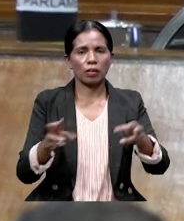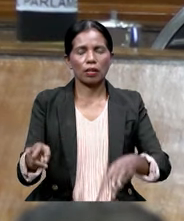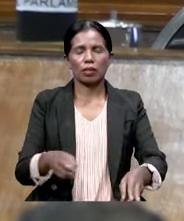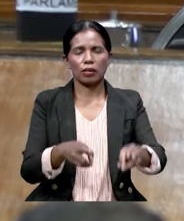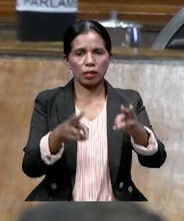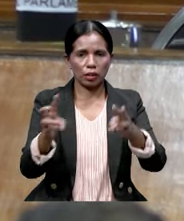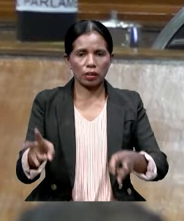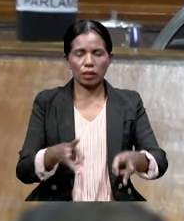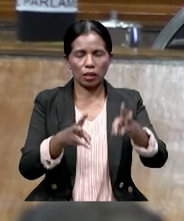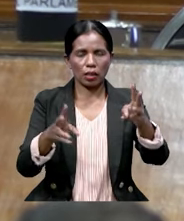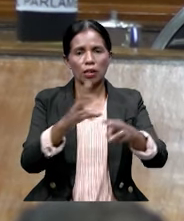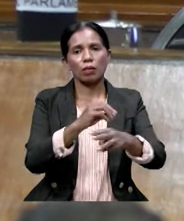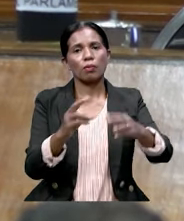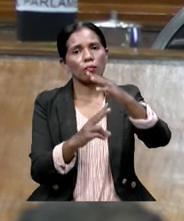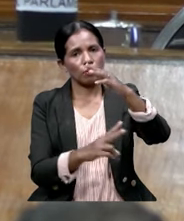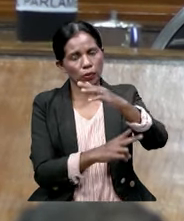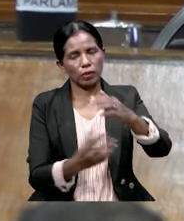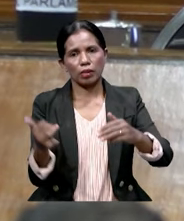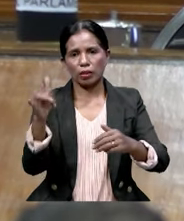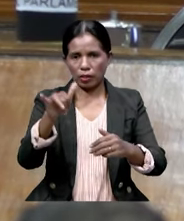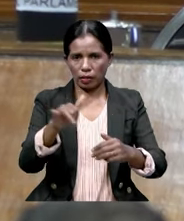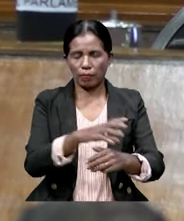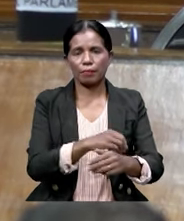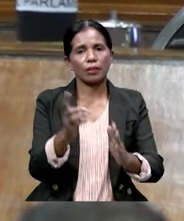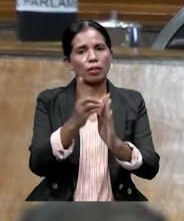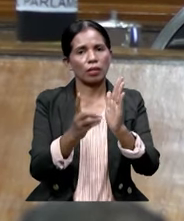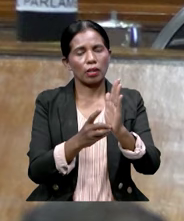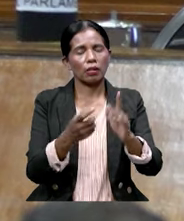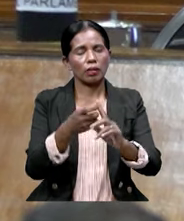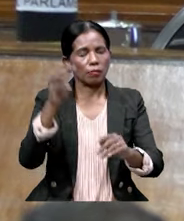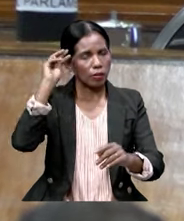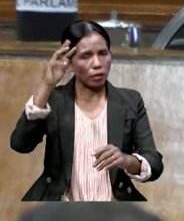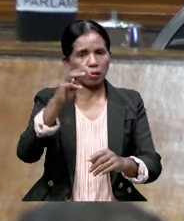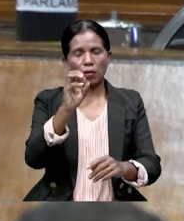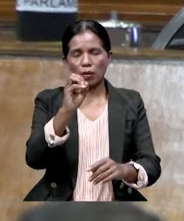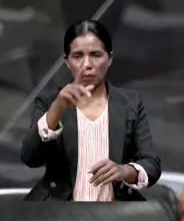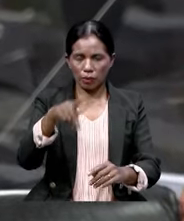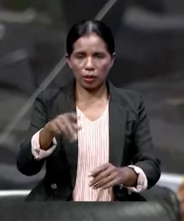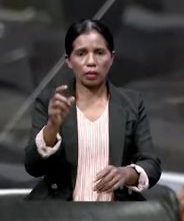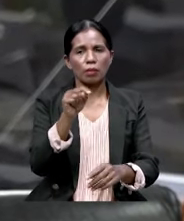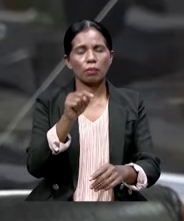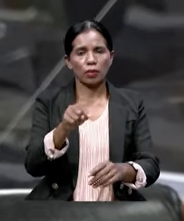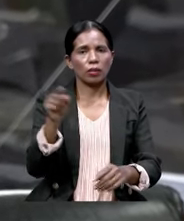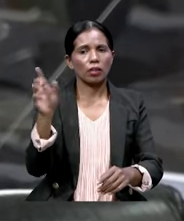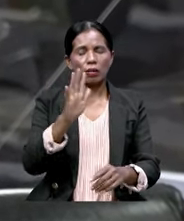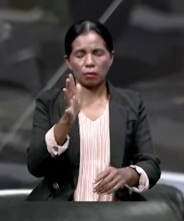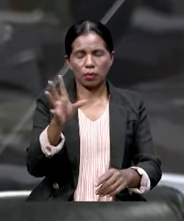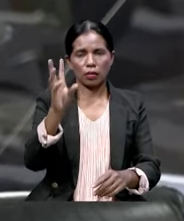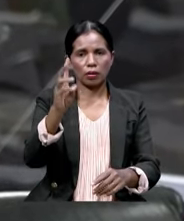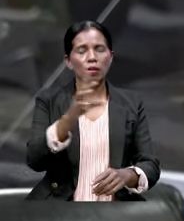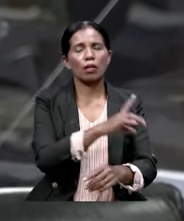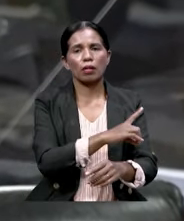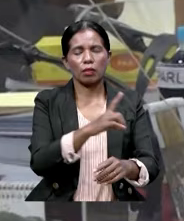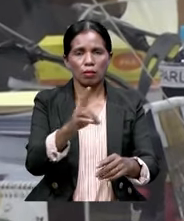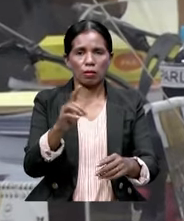kondisaun estradas o ponte sira. Tuir dados Ministério Obras Públicas identifica ponto lima nuro sing hitu nebe considera hanesan projeto